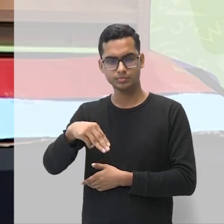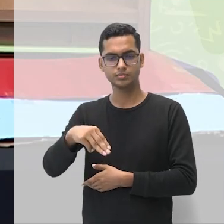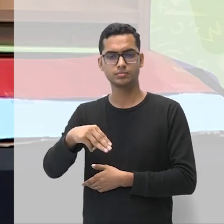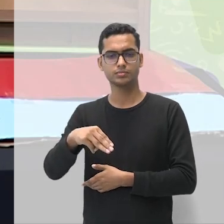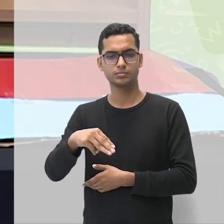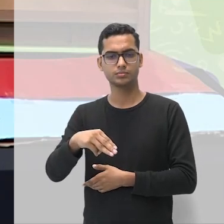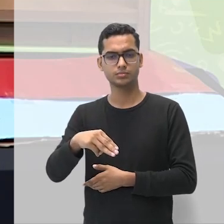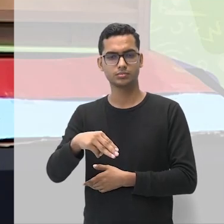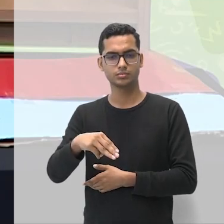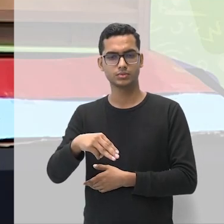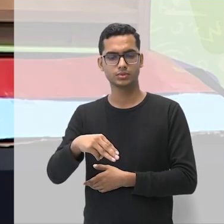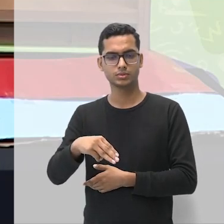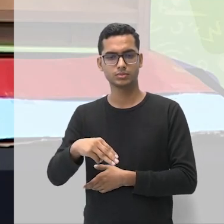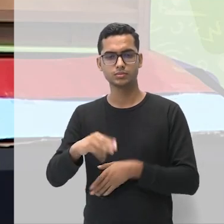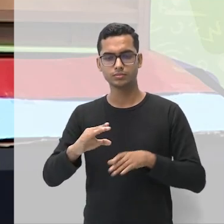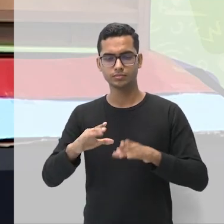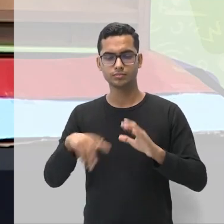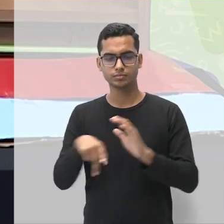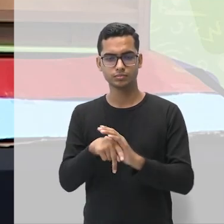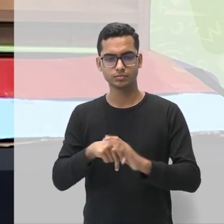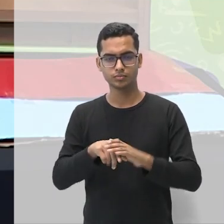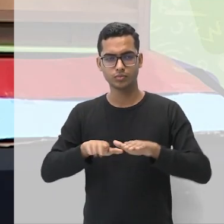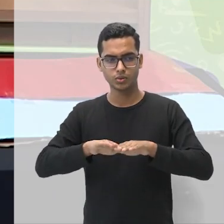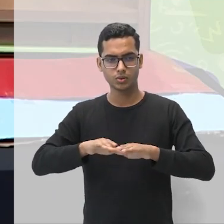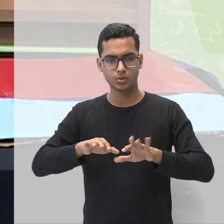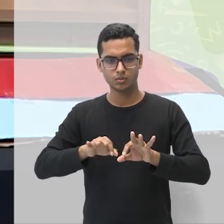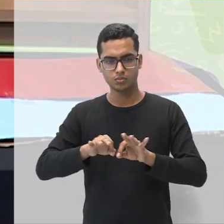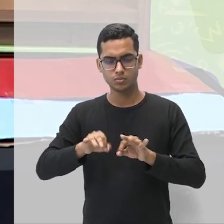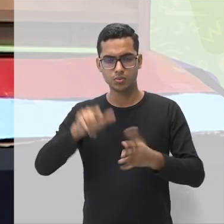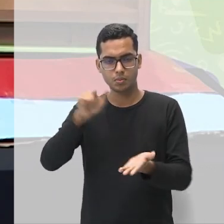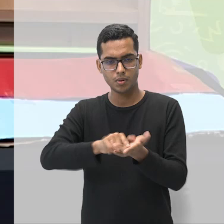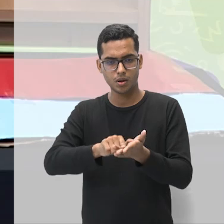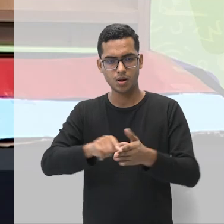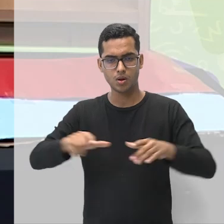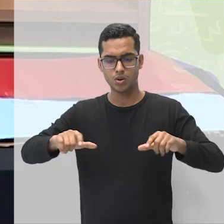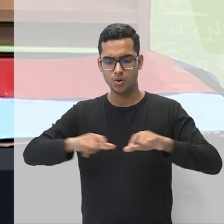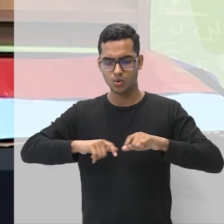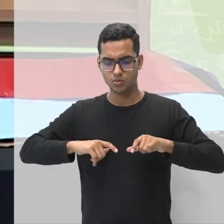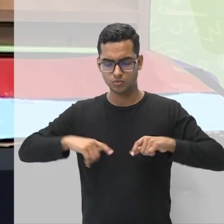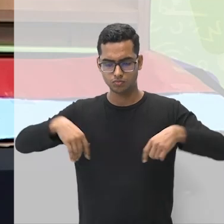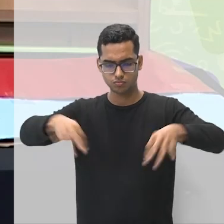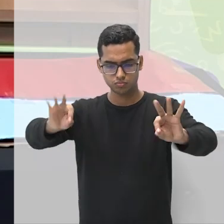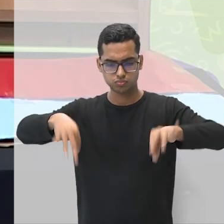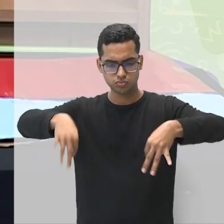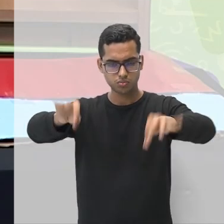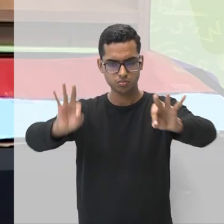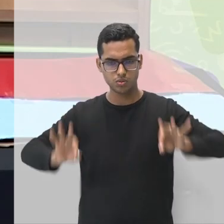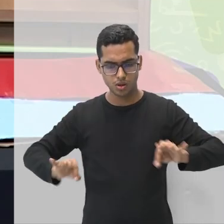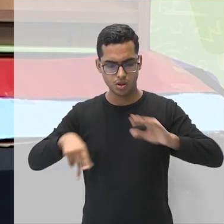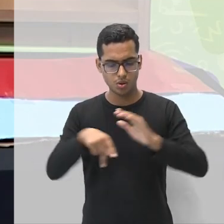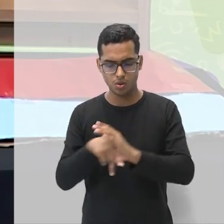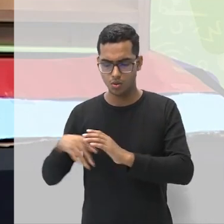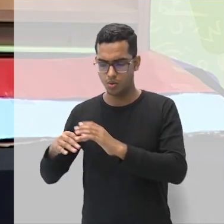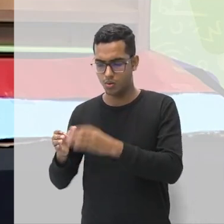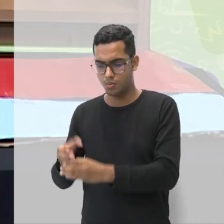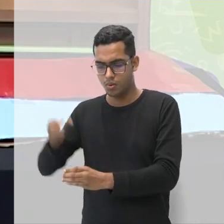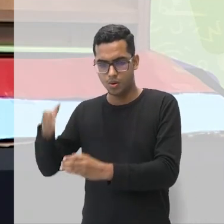E o que eu vou fazer? Eu vou enrolar, eu vou envolver essa garrafa. Observem aqui, ó.